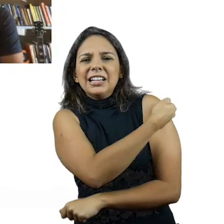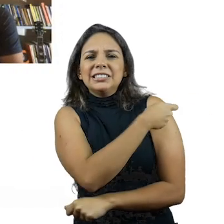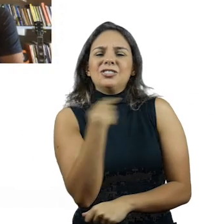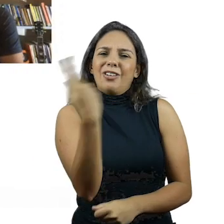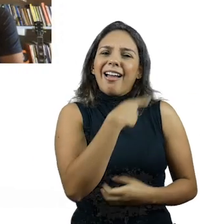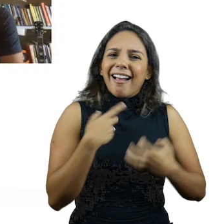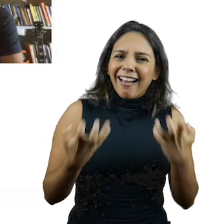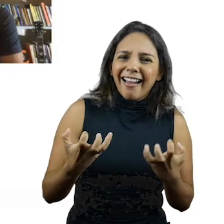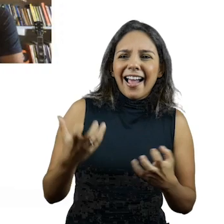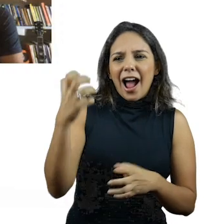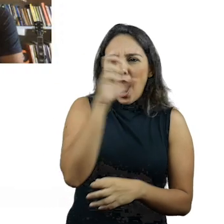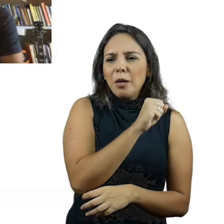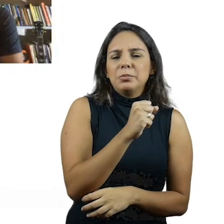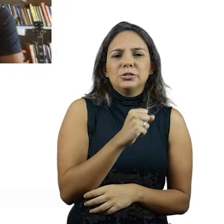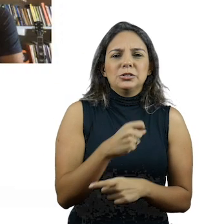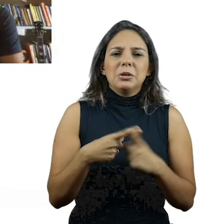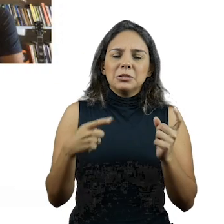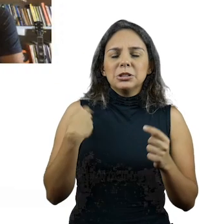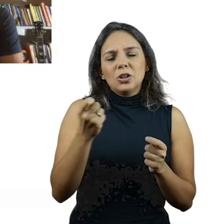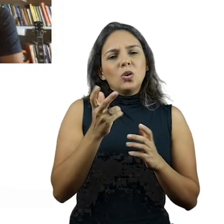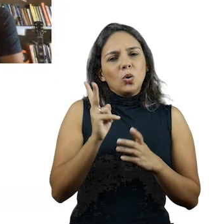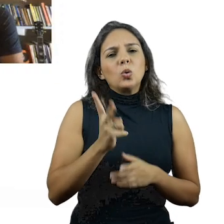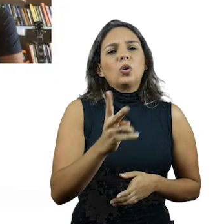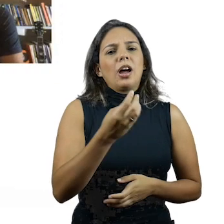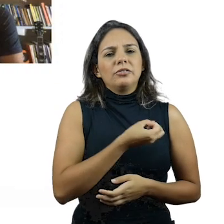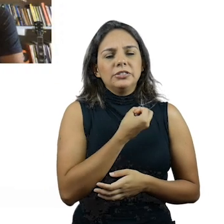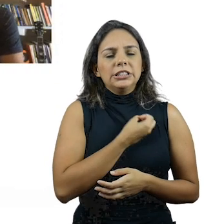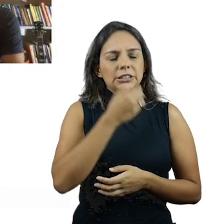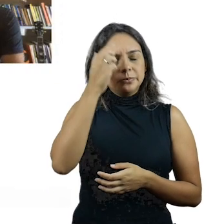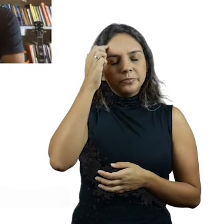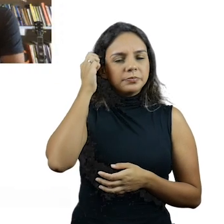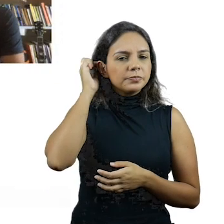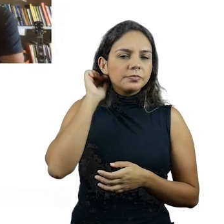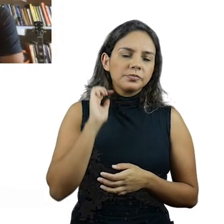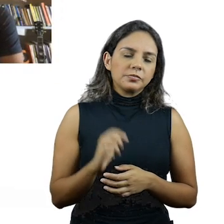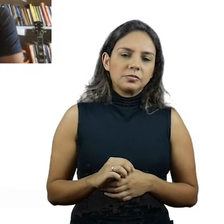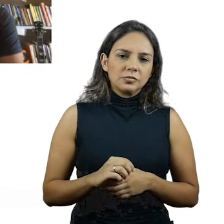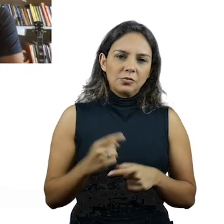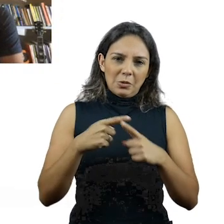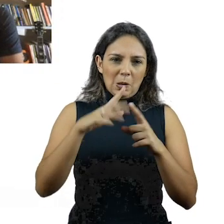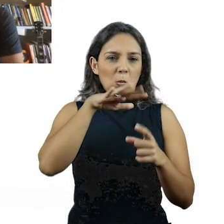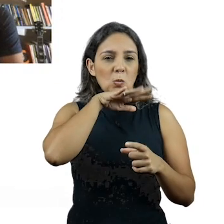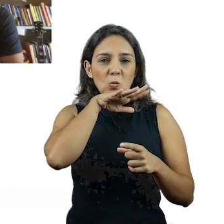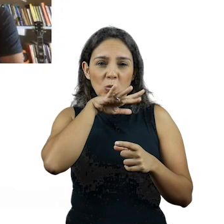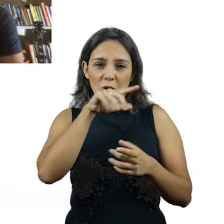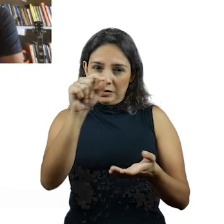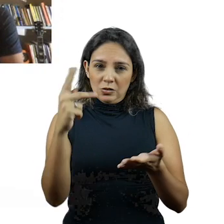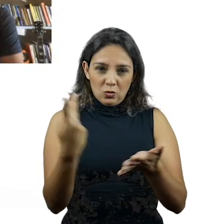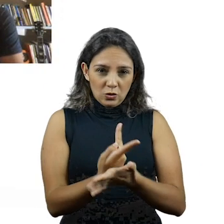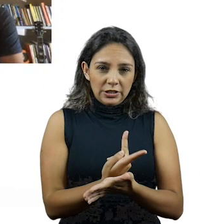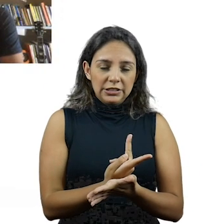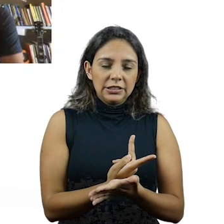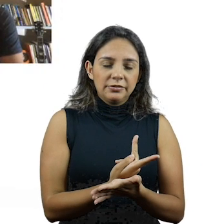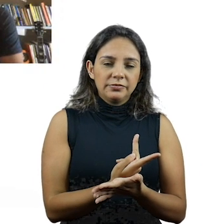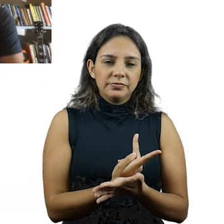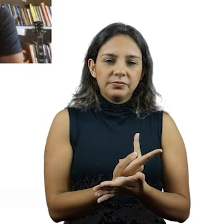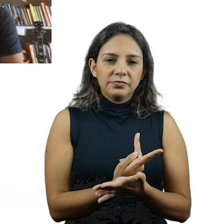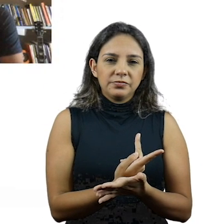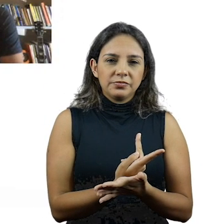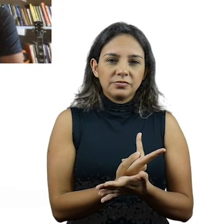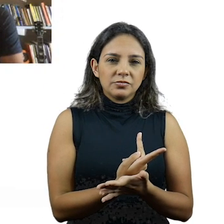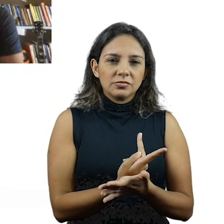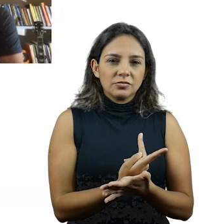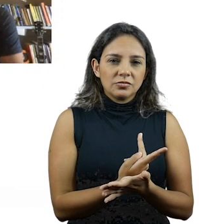Mas a gente tem que ir tocando a vida, né? Eu acho que, apesar de tudo de ruim que tem acontecido nessa pandemia, eu acho que algumas